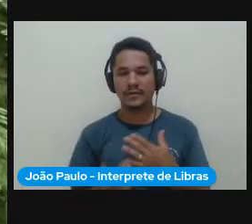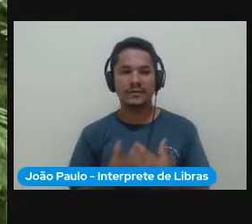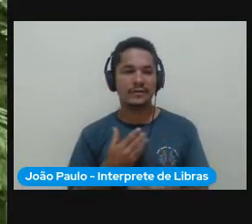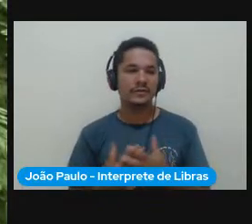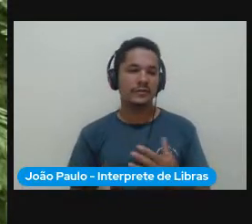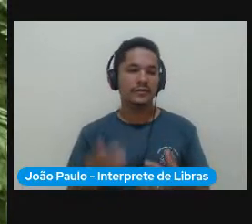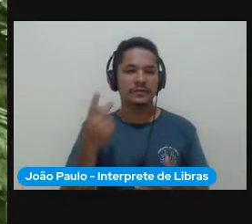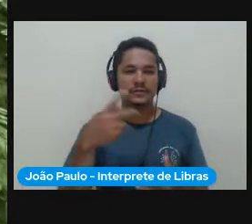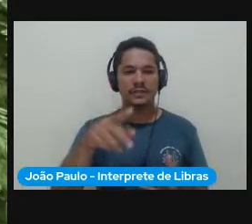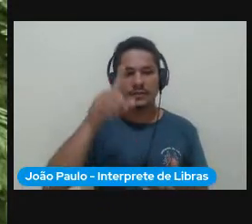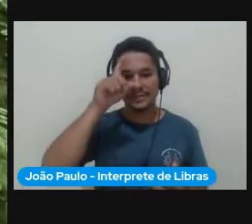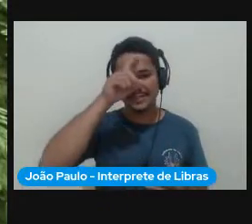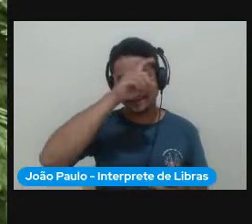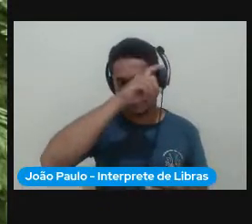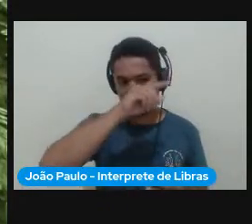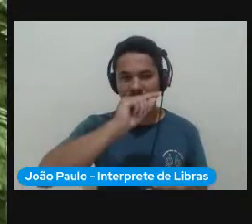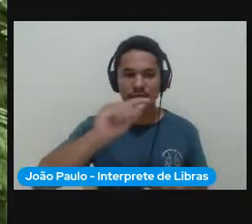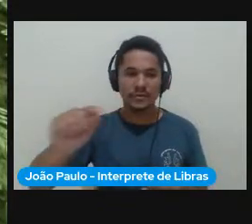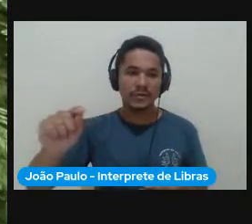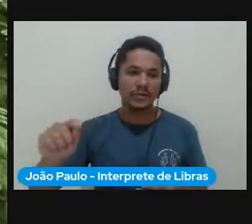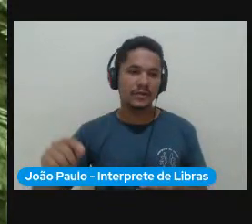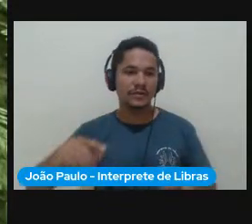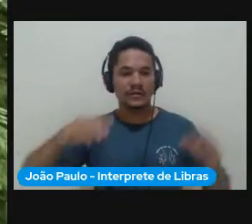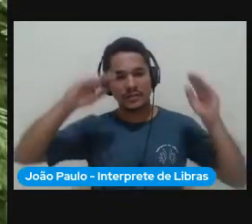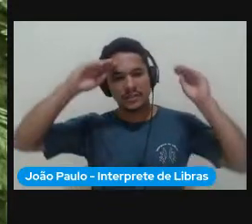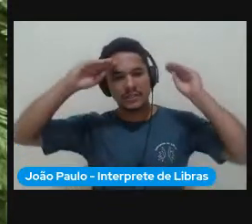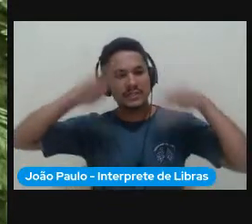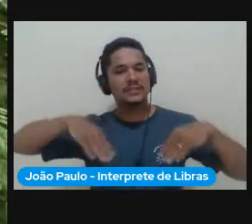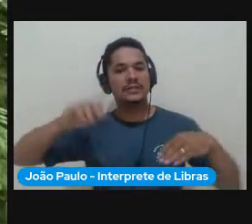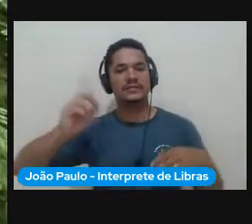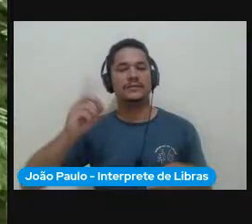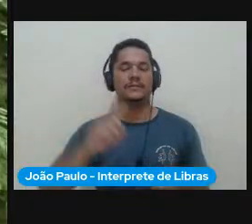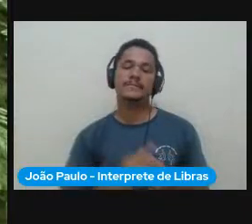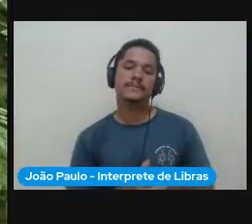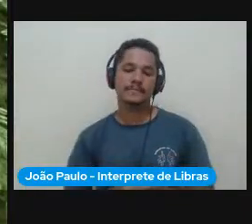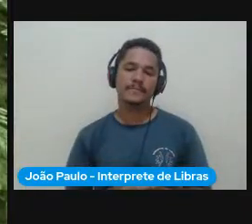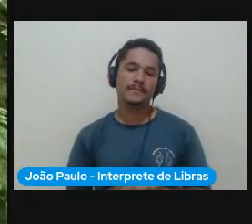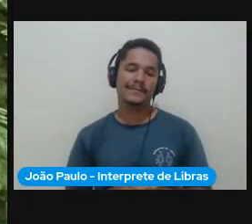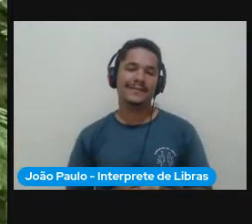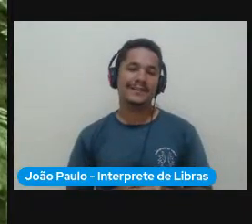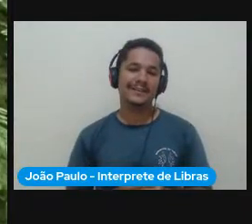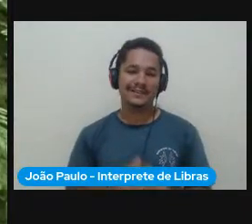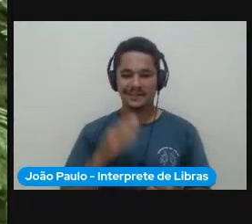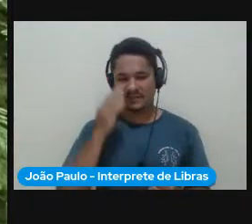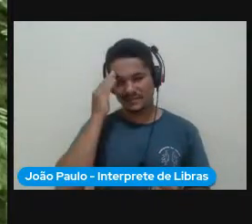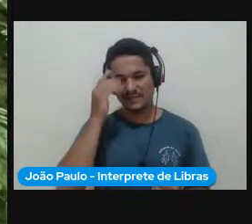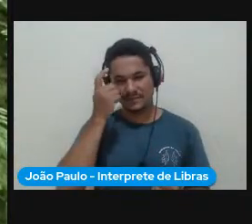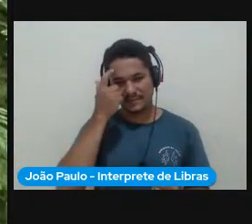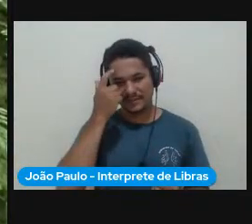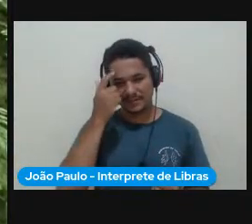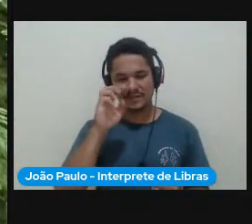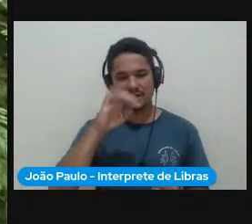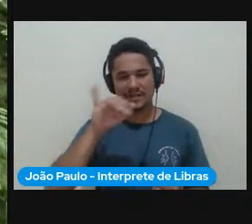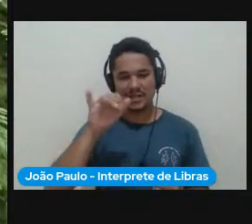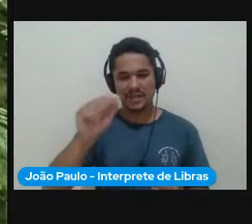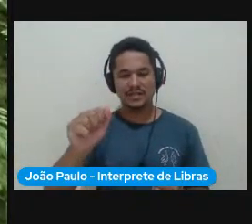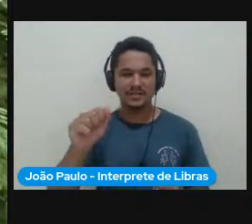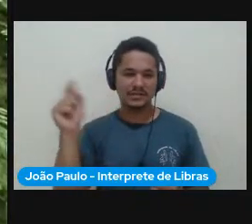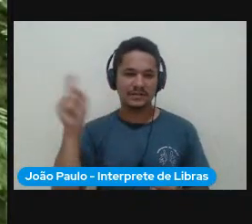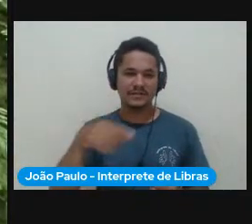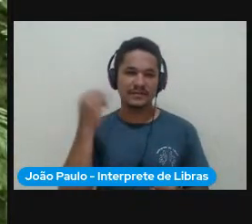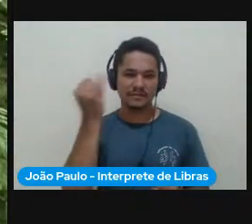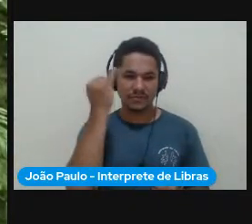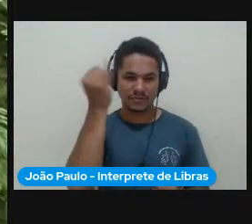seu desafio, né, não desanime. Entenda que hoje, estar dentro do EJA, cursando, buscando ali